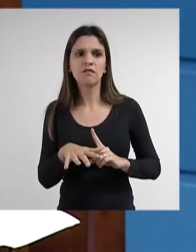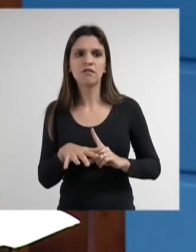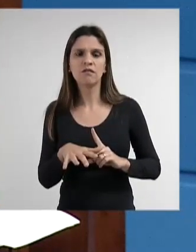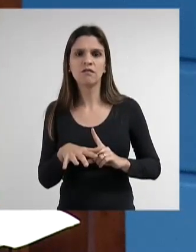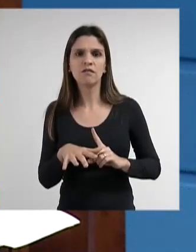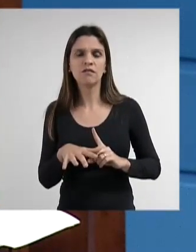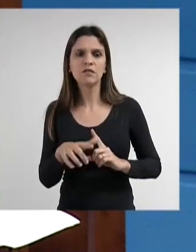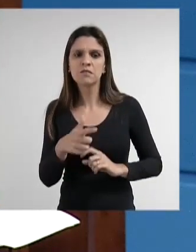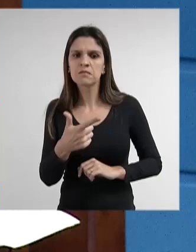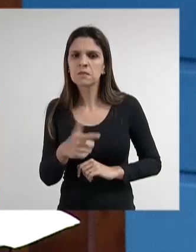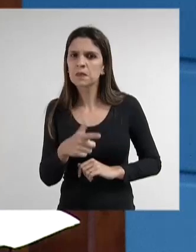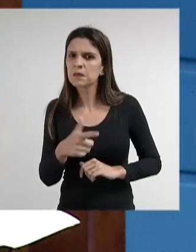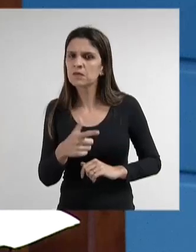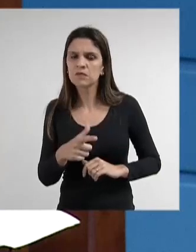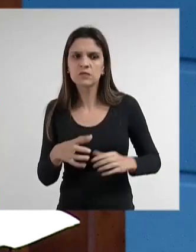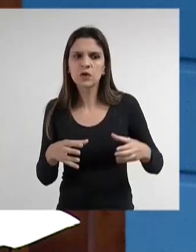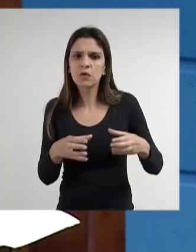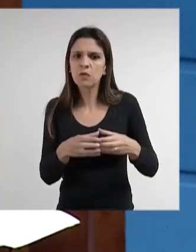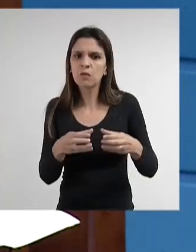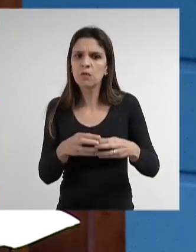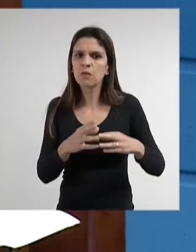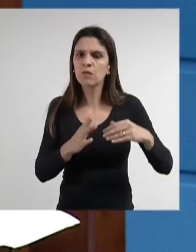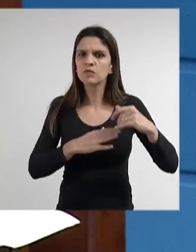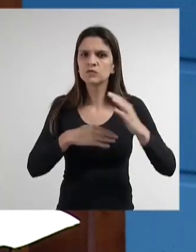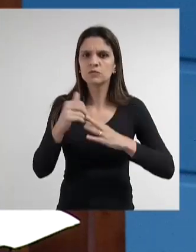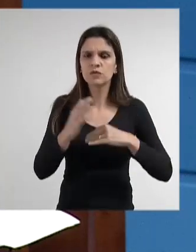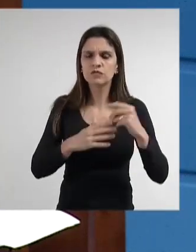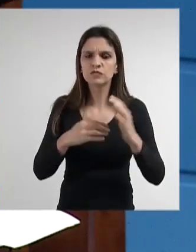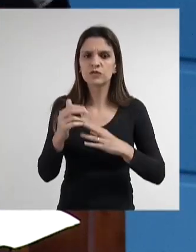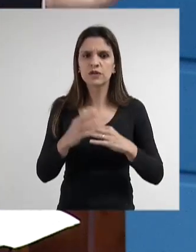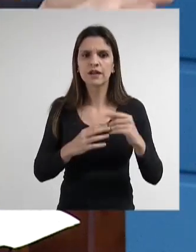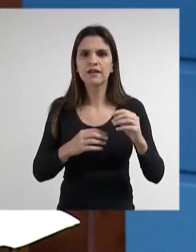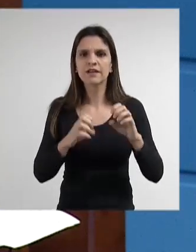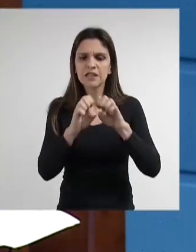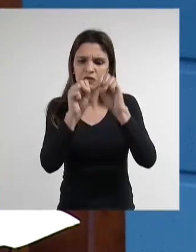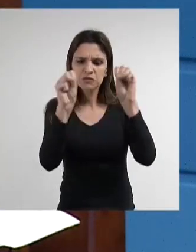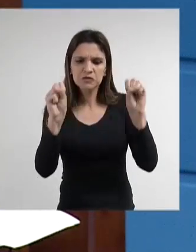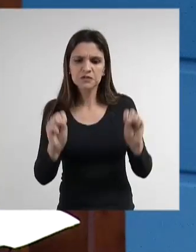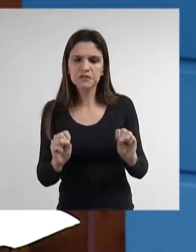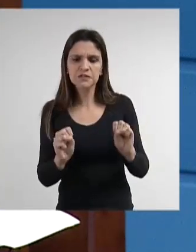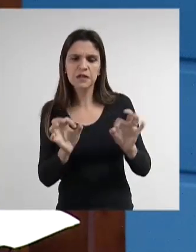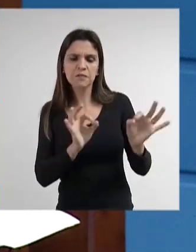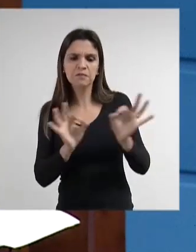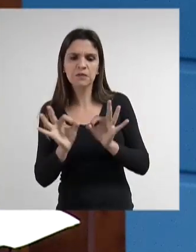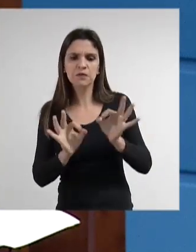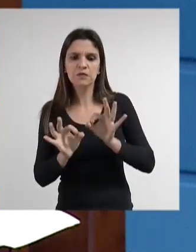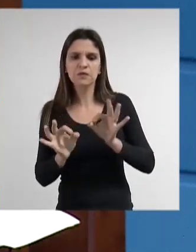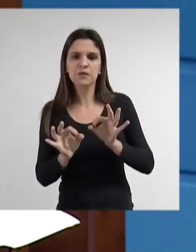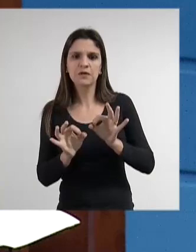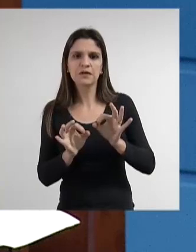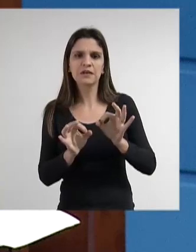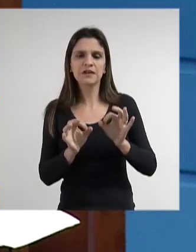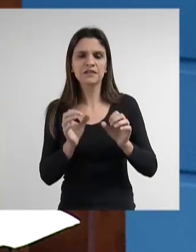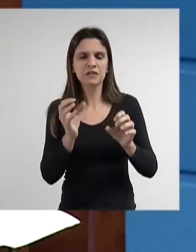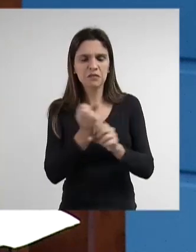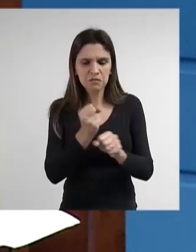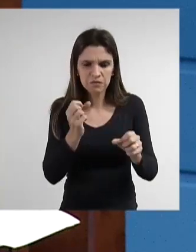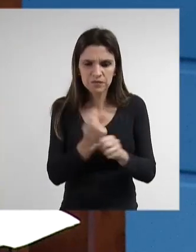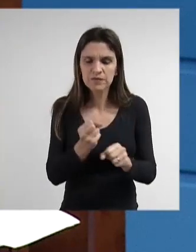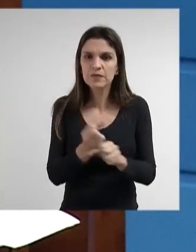uma equipe para fazer o cruzamento de dados com outros programas sociais, não tem uma equipe para fazer